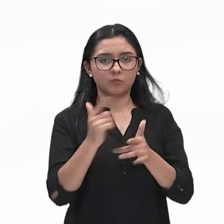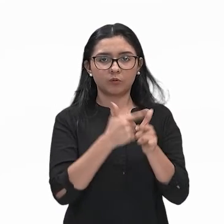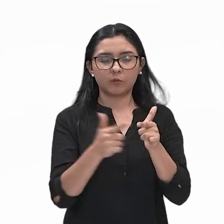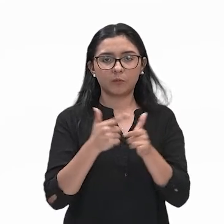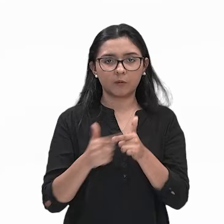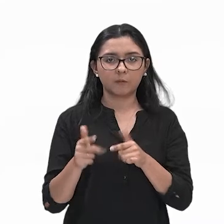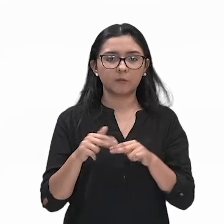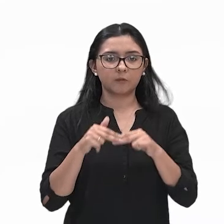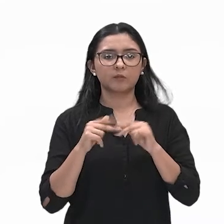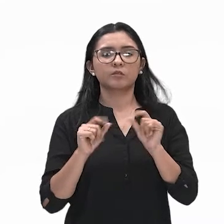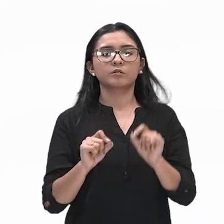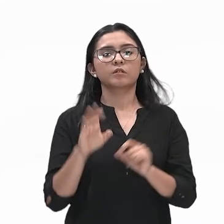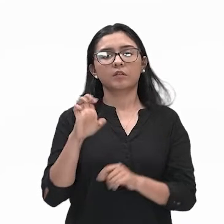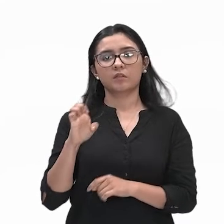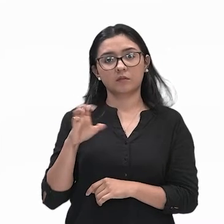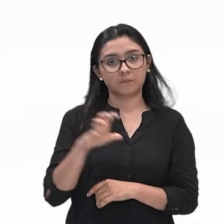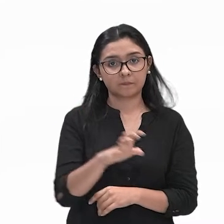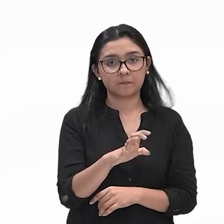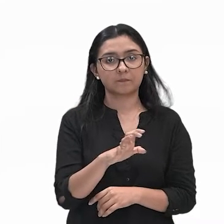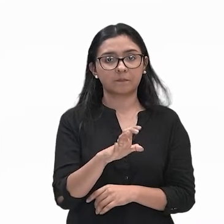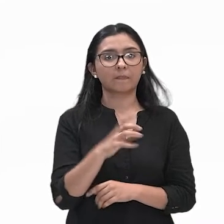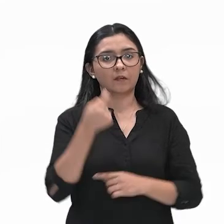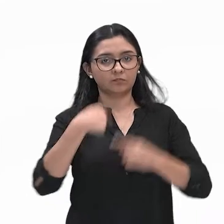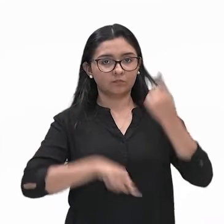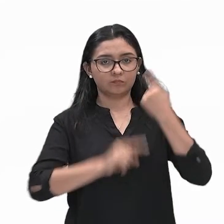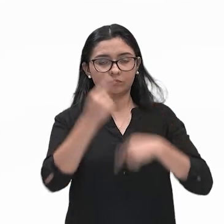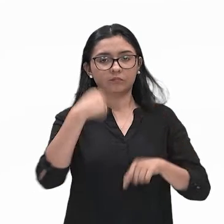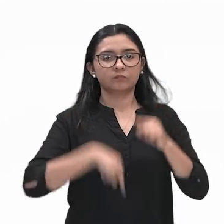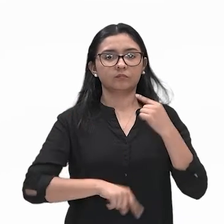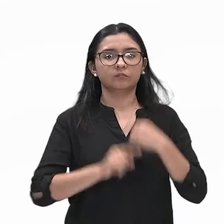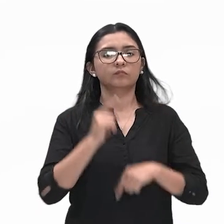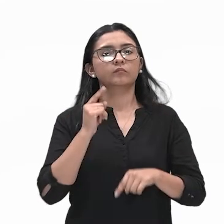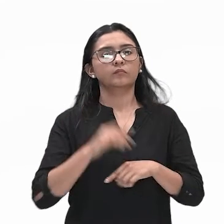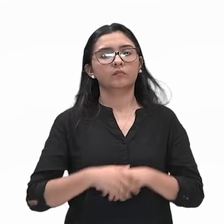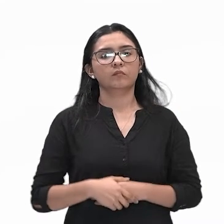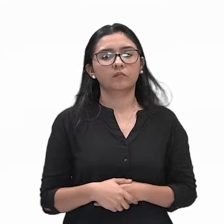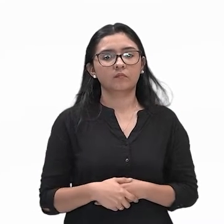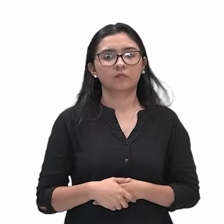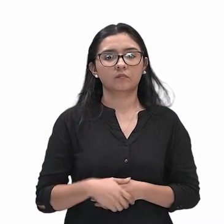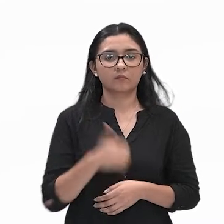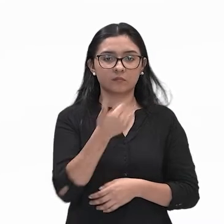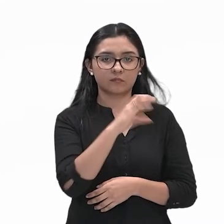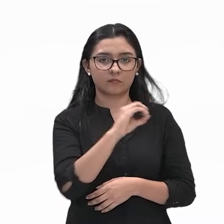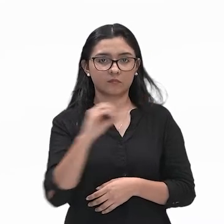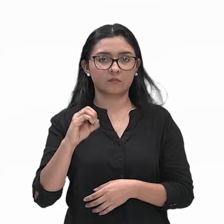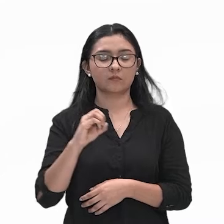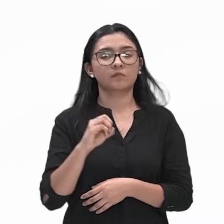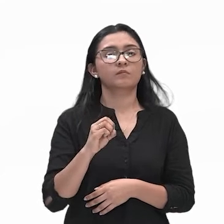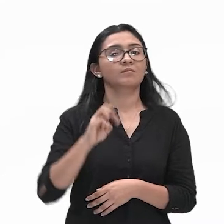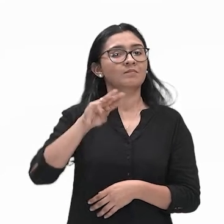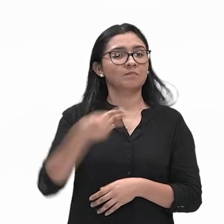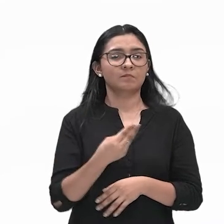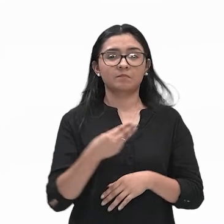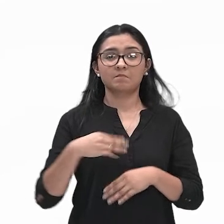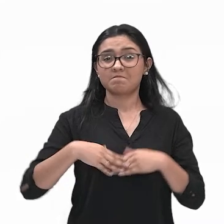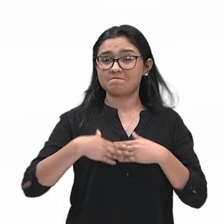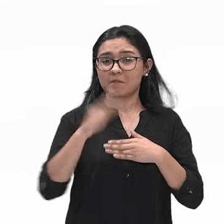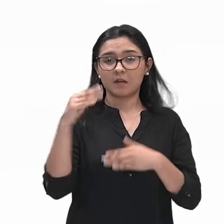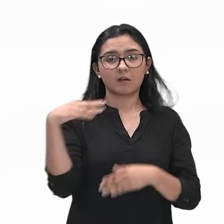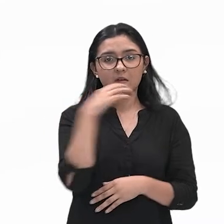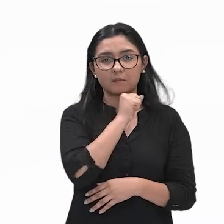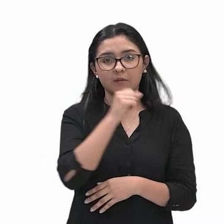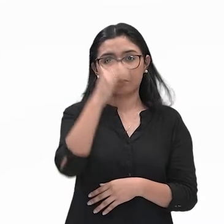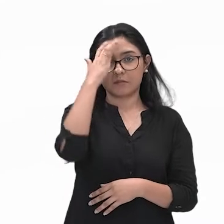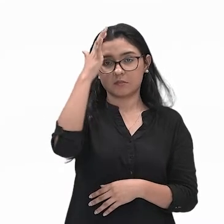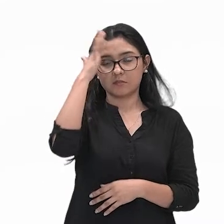por meio dessa enzima, essa reação ocorre cerca de 100 milhões de vezes mais rápido. Imagina vocês, né?